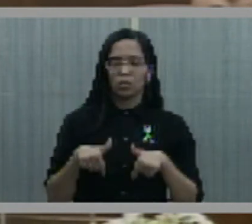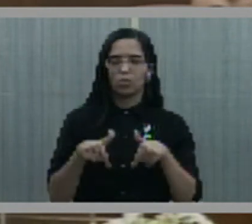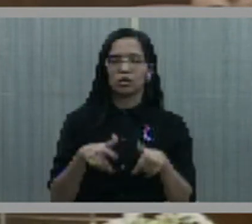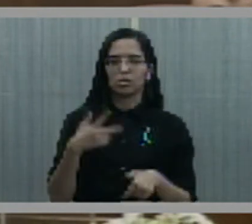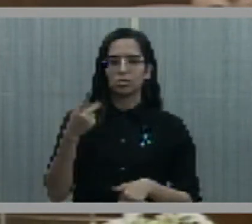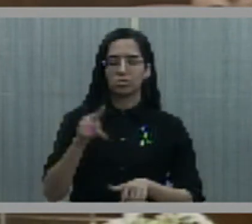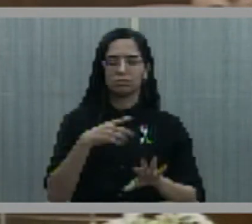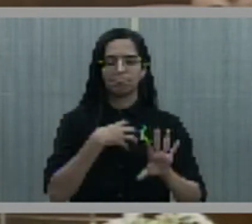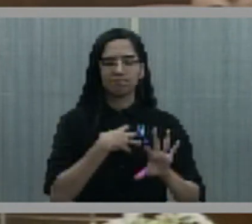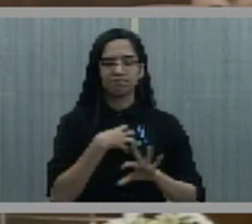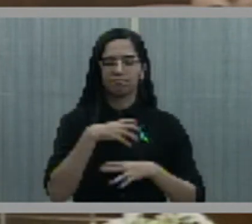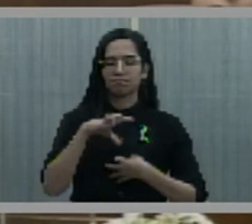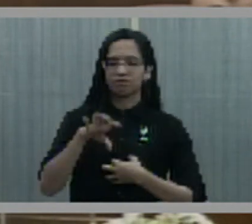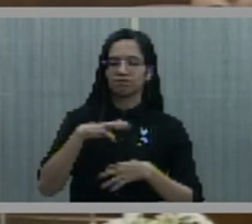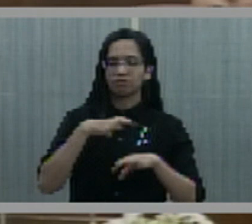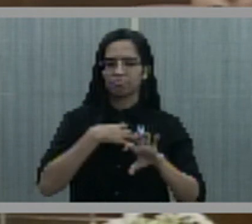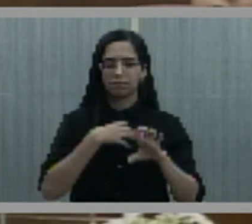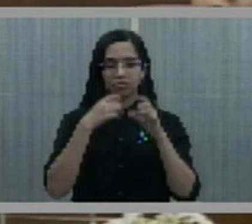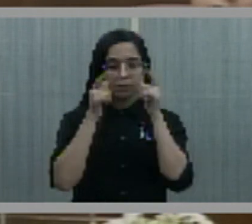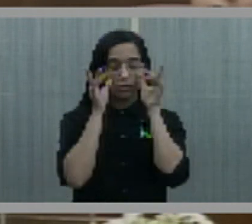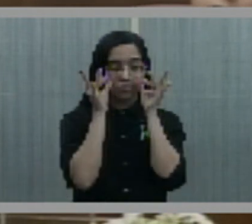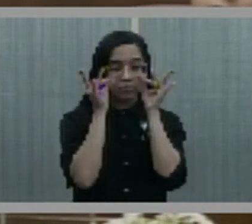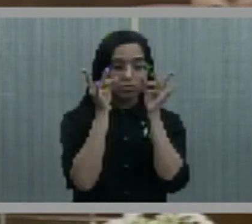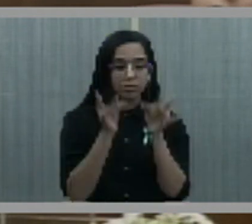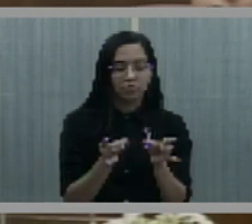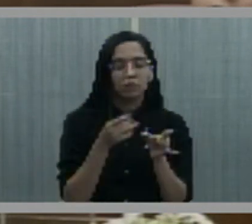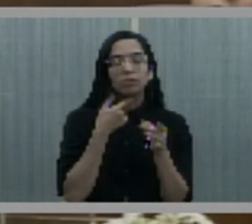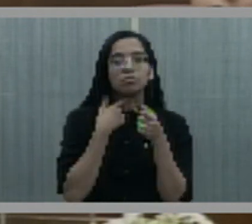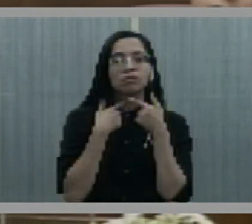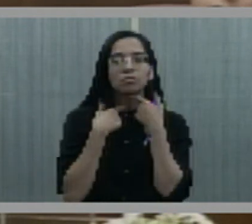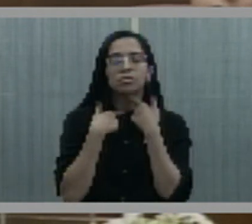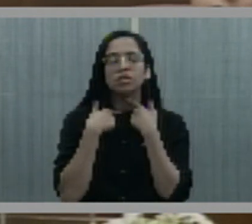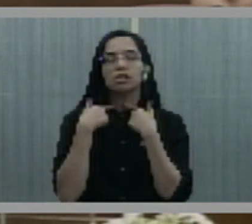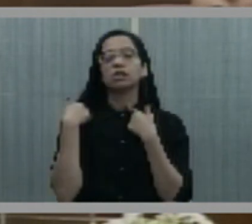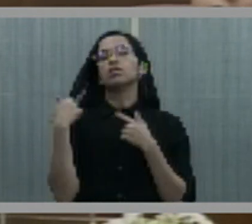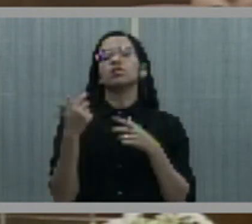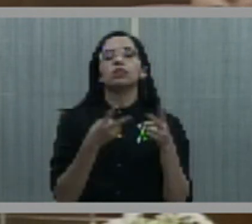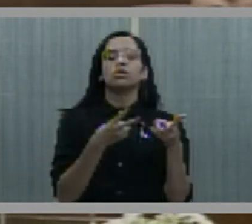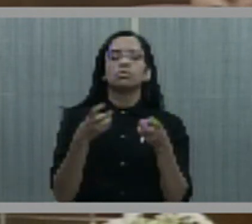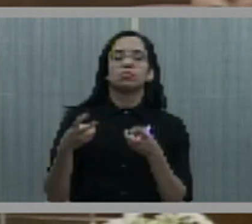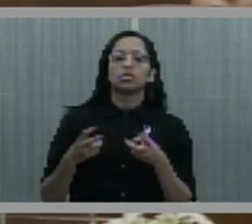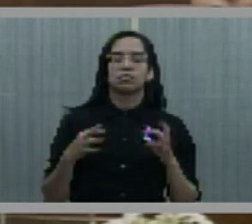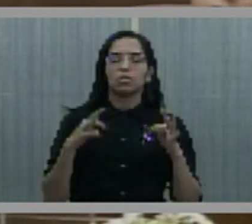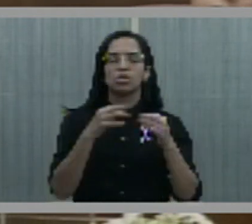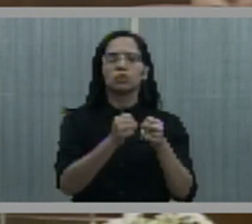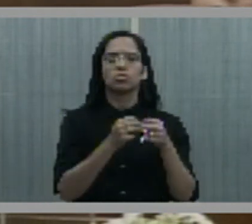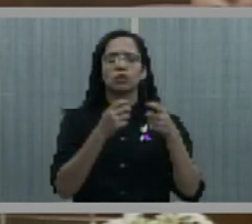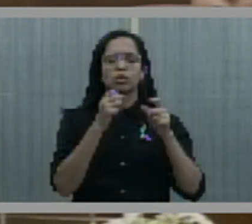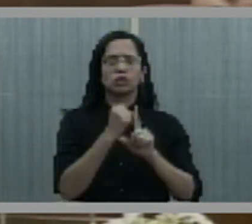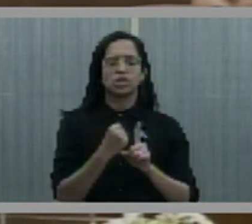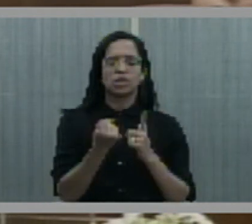sensibilidade aguçada e desinteressada em perceber as necessidades escondidas,